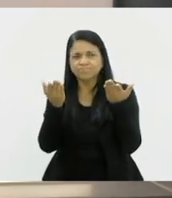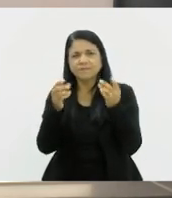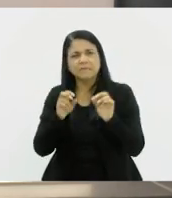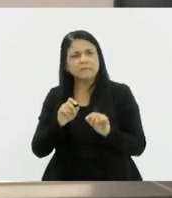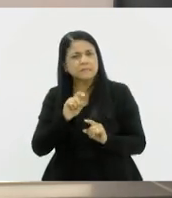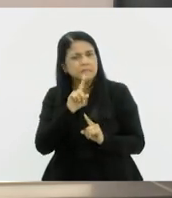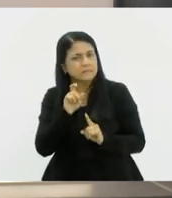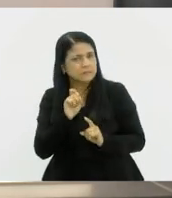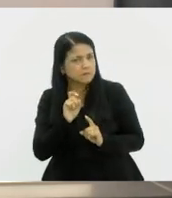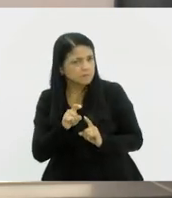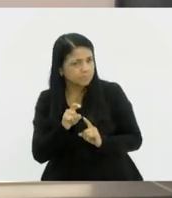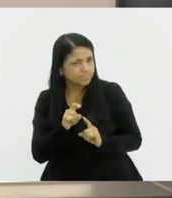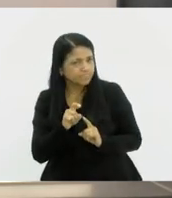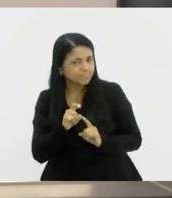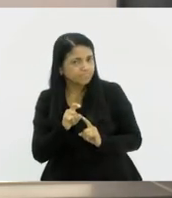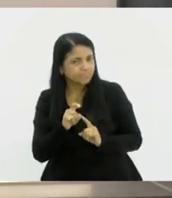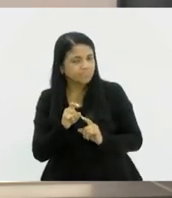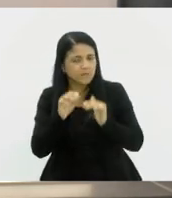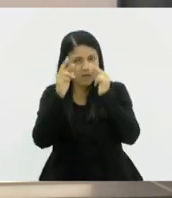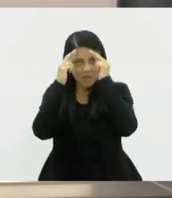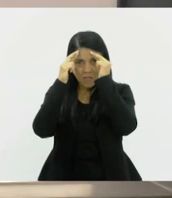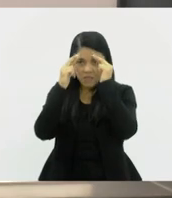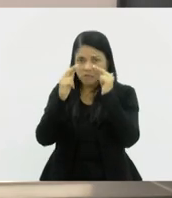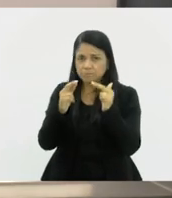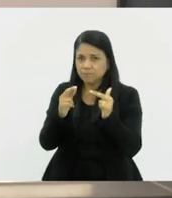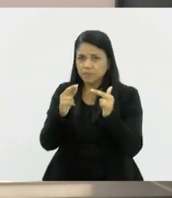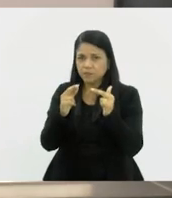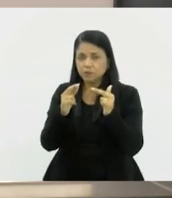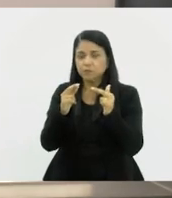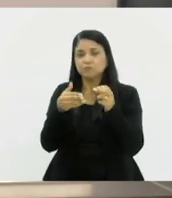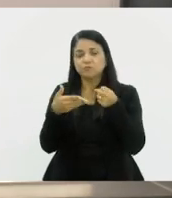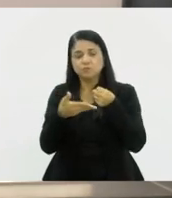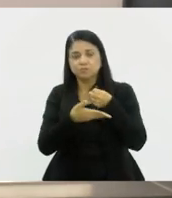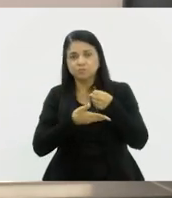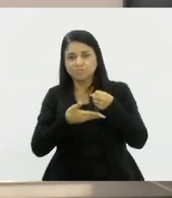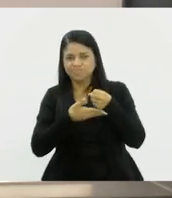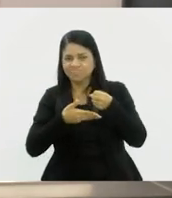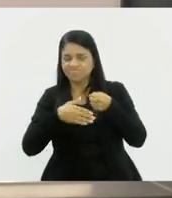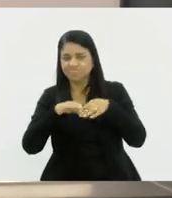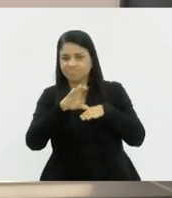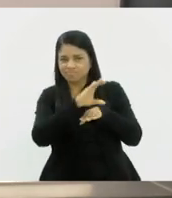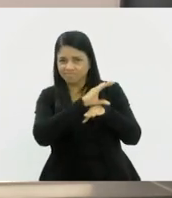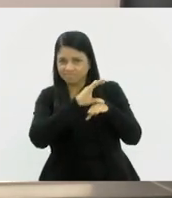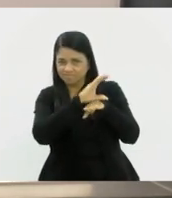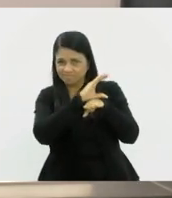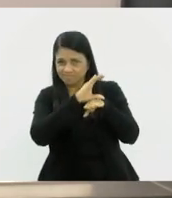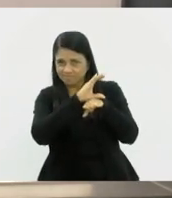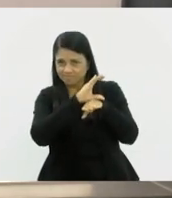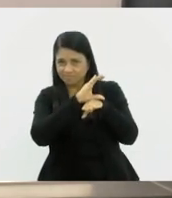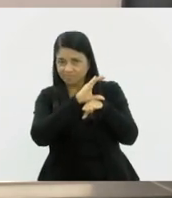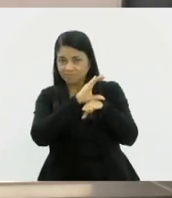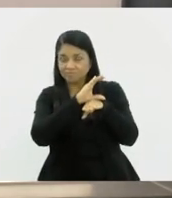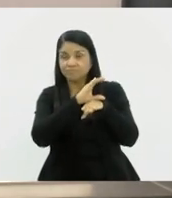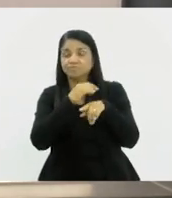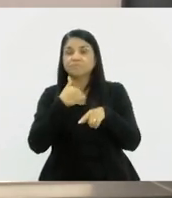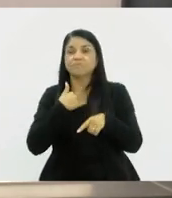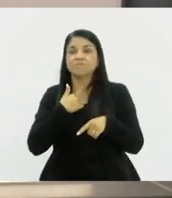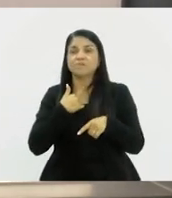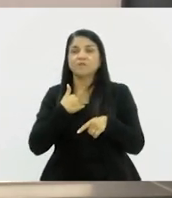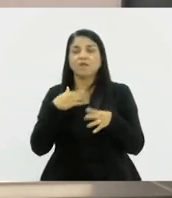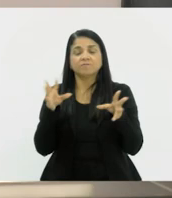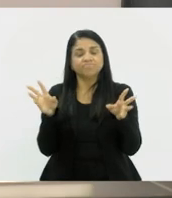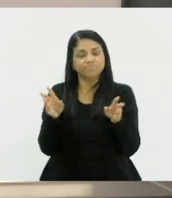Será que realmente nós estamos respeitando esses princípios constitucionais pois bem e aí já me